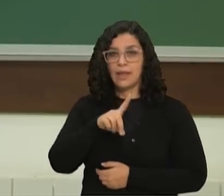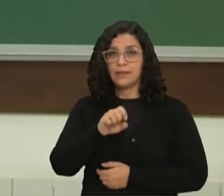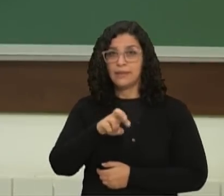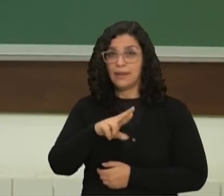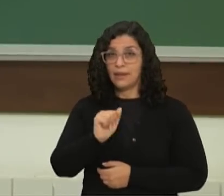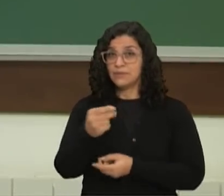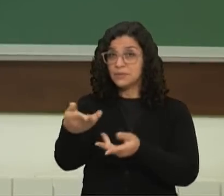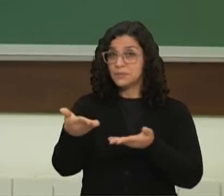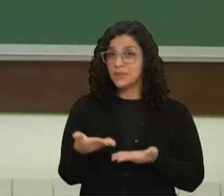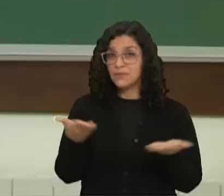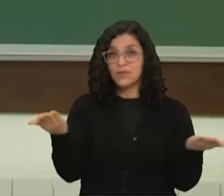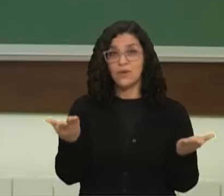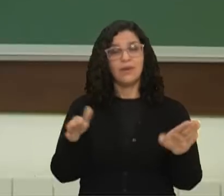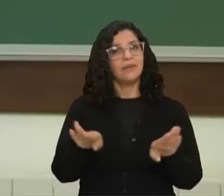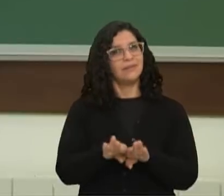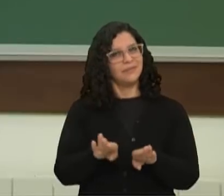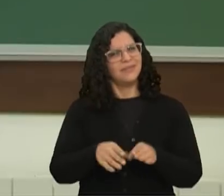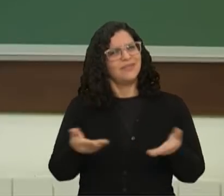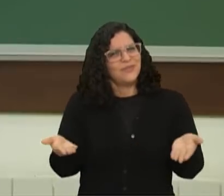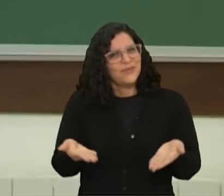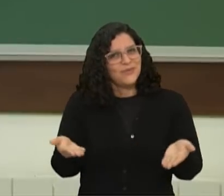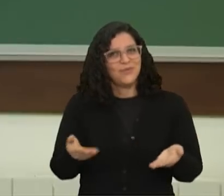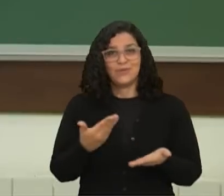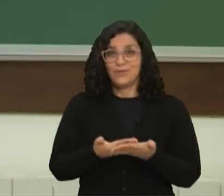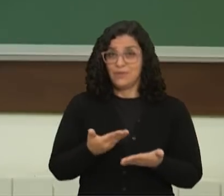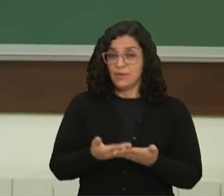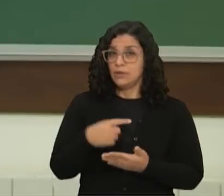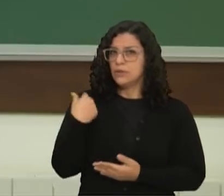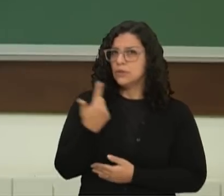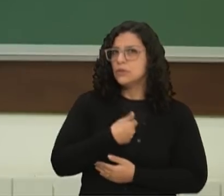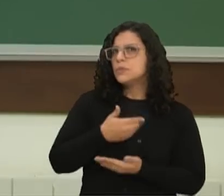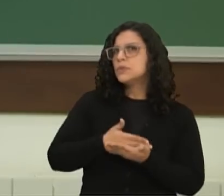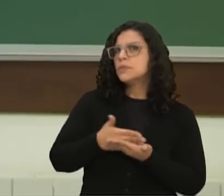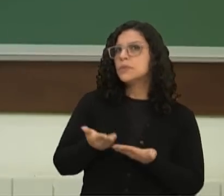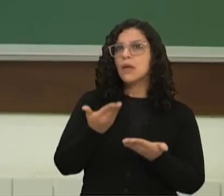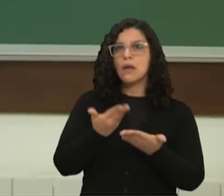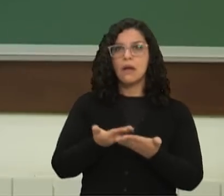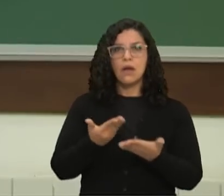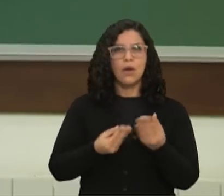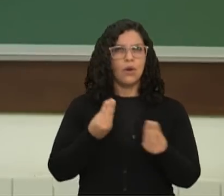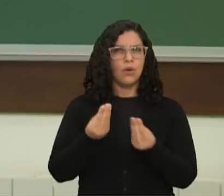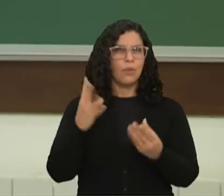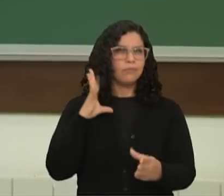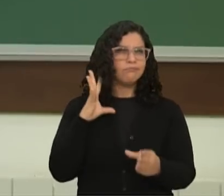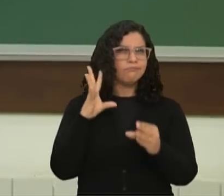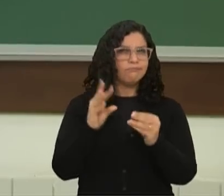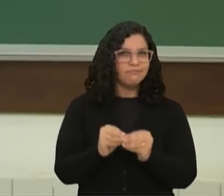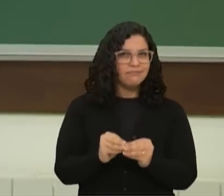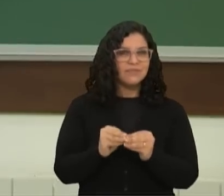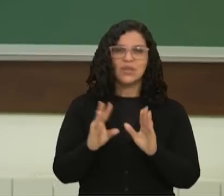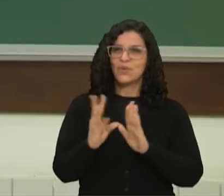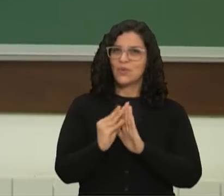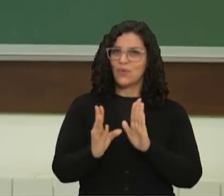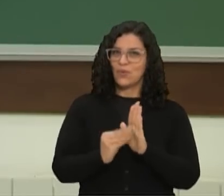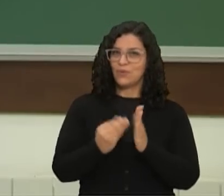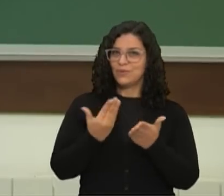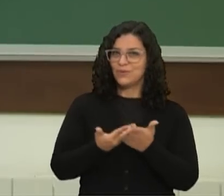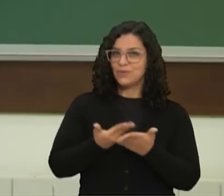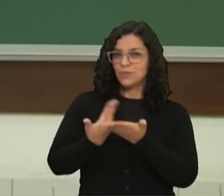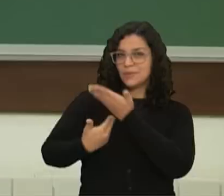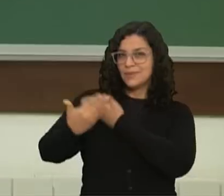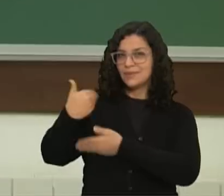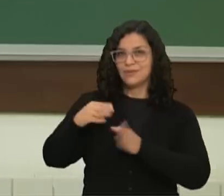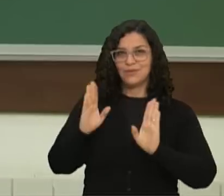Vocês são muito bem-vindos a essa aula e nós vamos iniciar essa aula revisando um pouquinho o que nós estudamos na aula